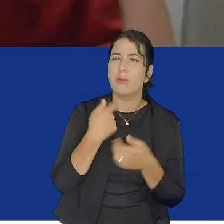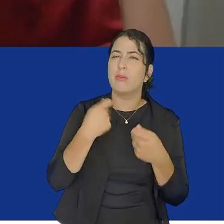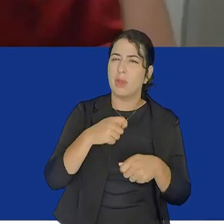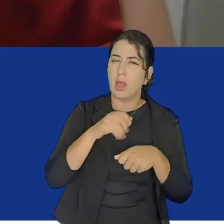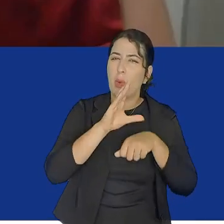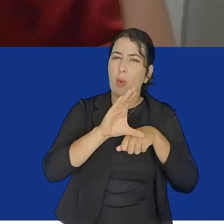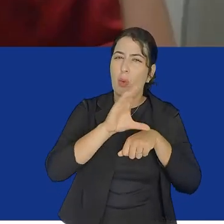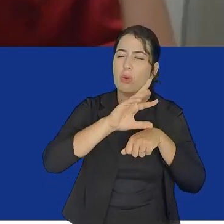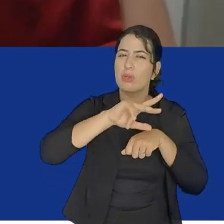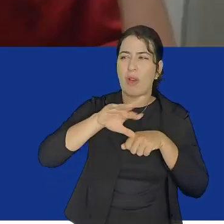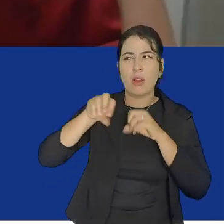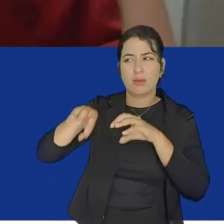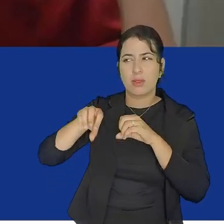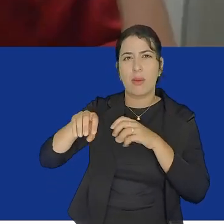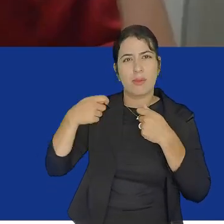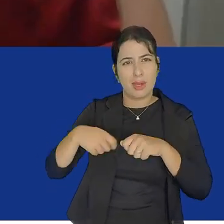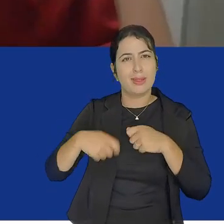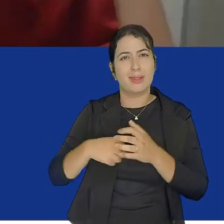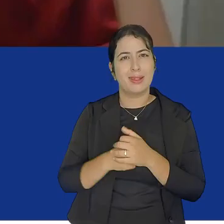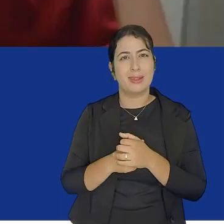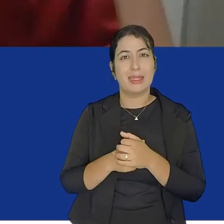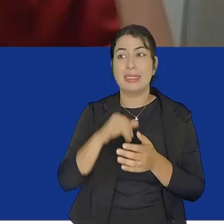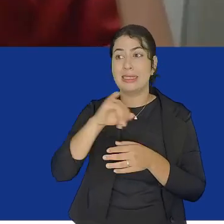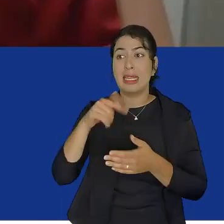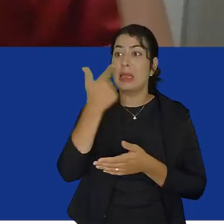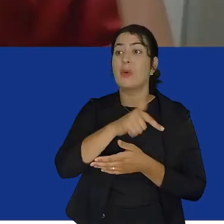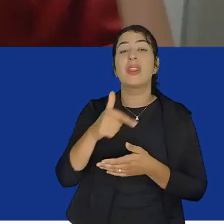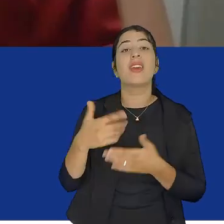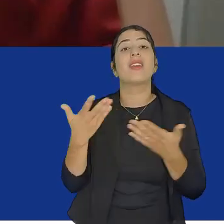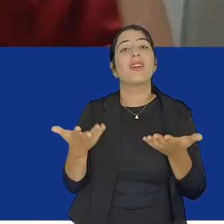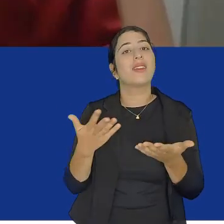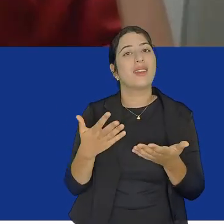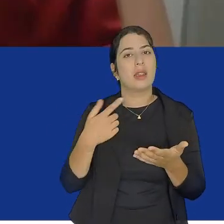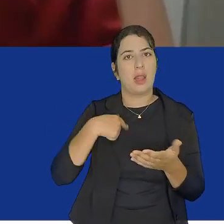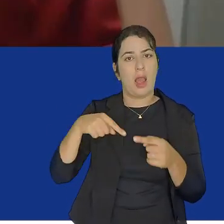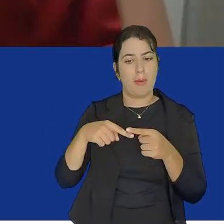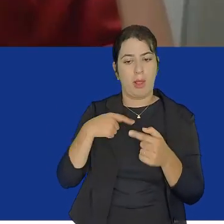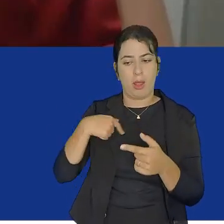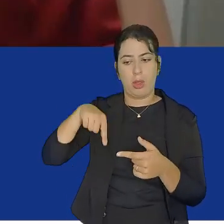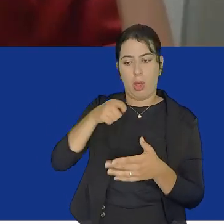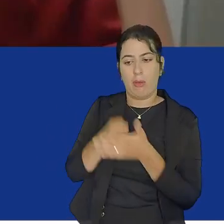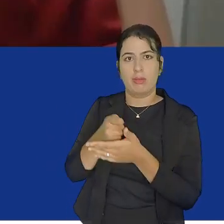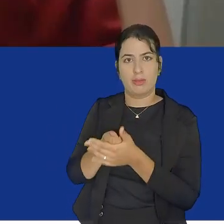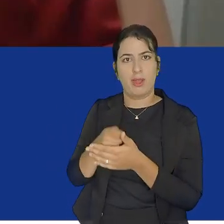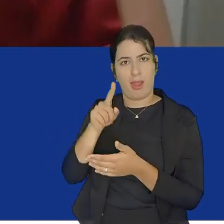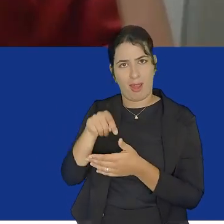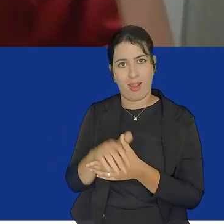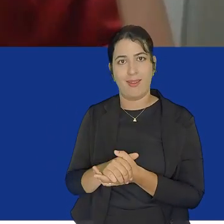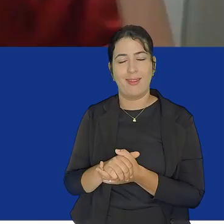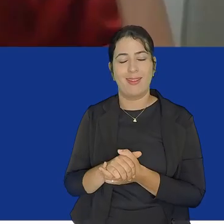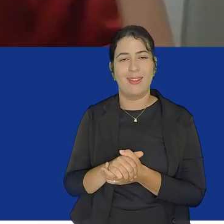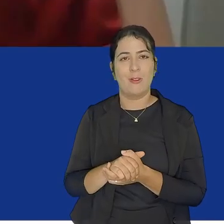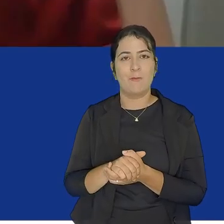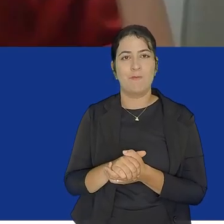gente mude esse acordo, né, de convivência no trabalho, se nós não temos